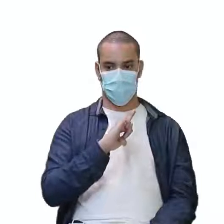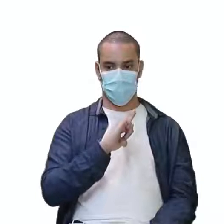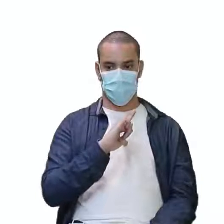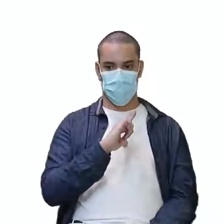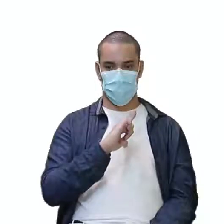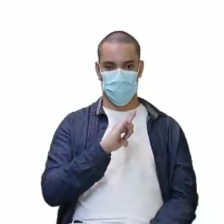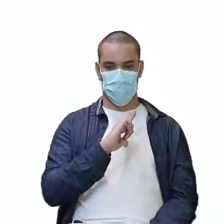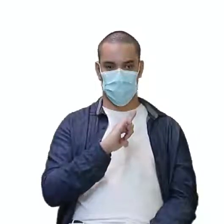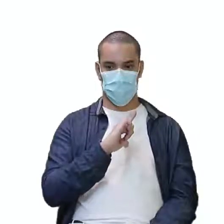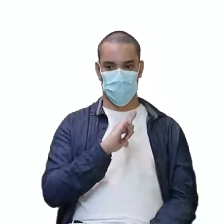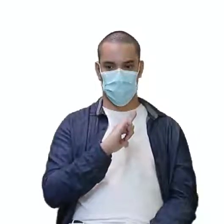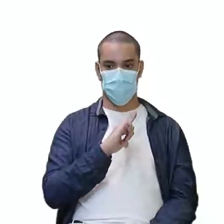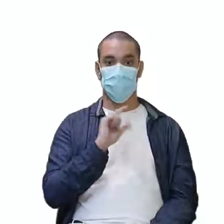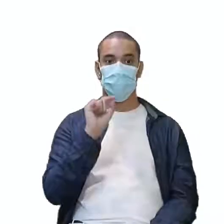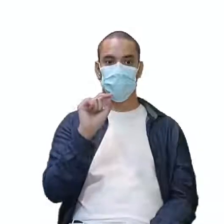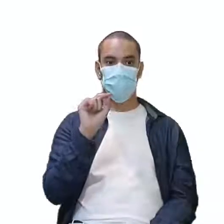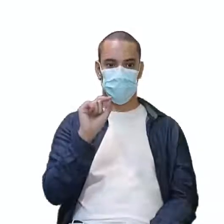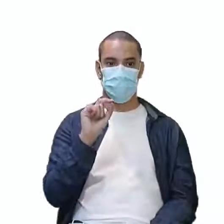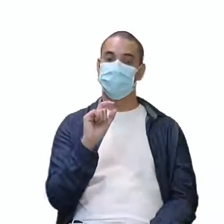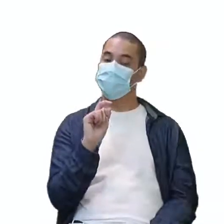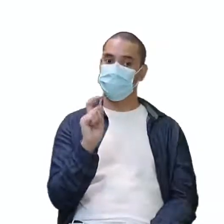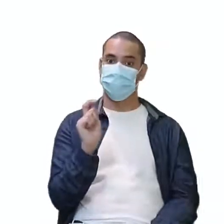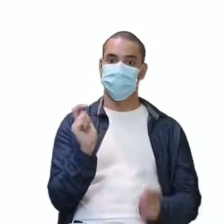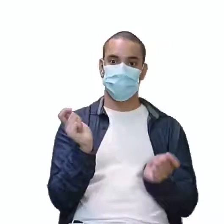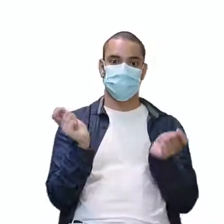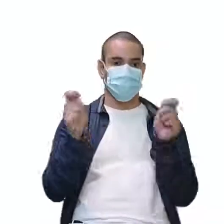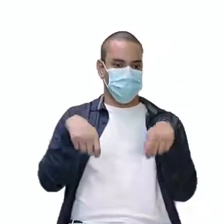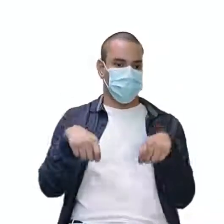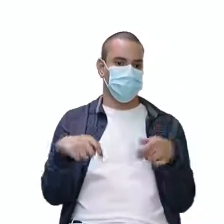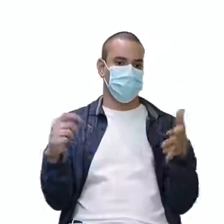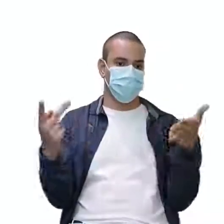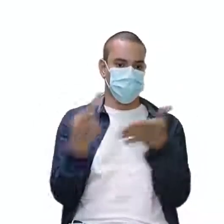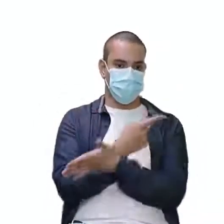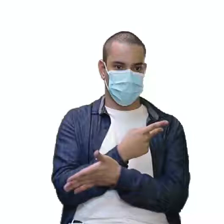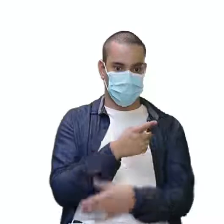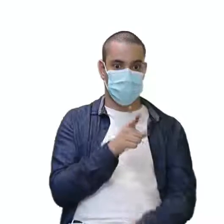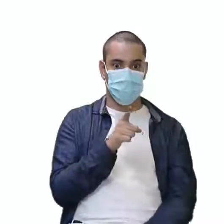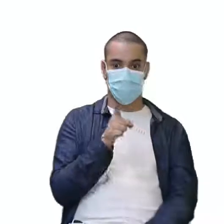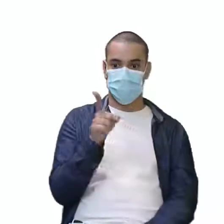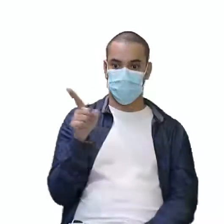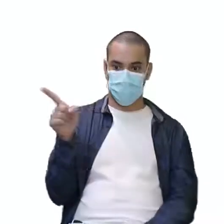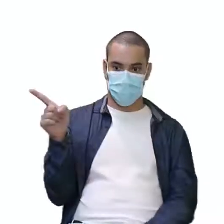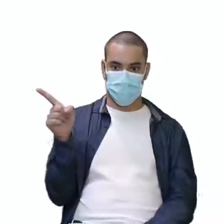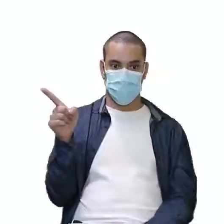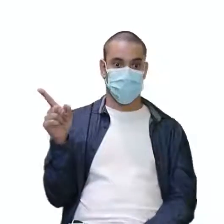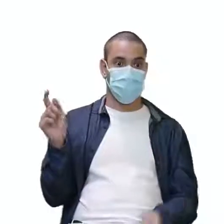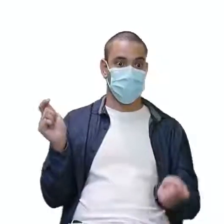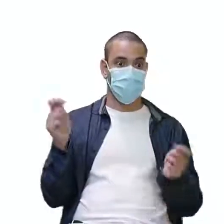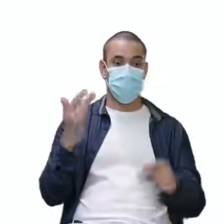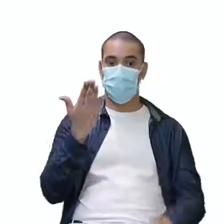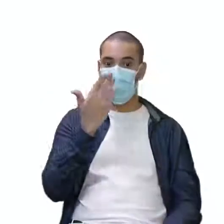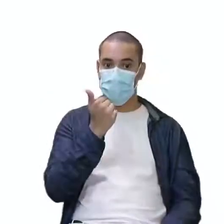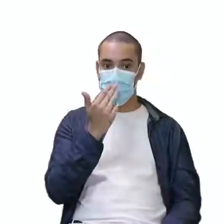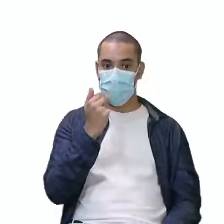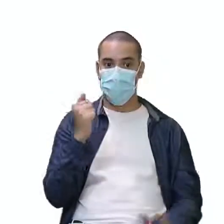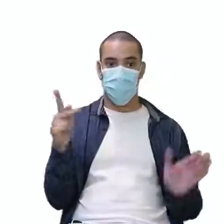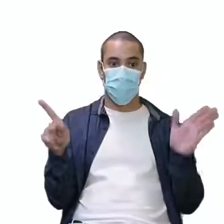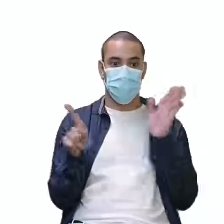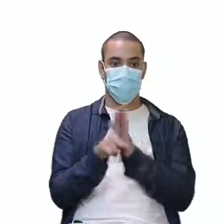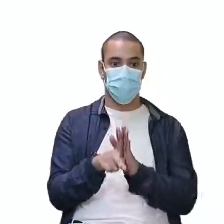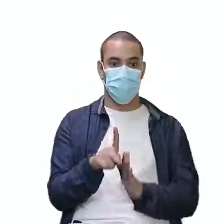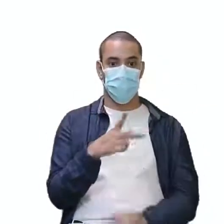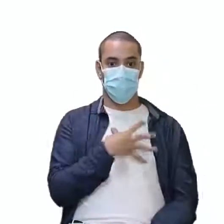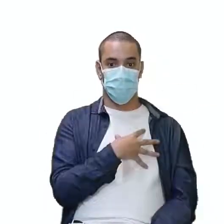essa frequência de que esses indivíduos podem se alimentar dos próprios